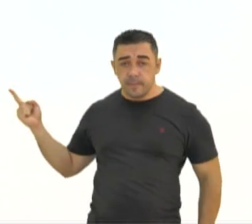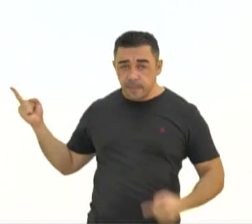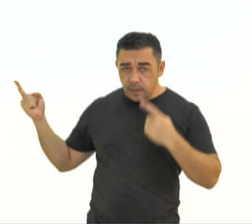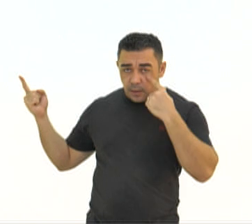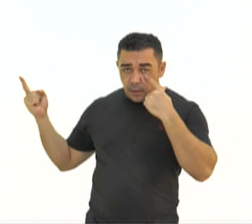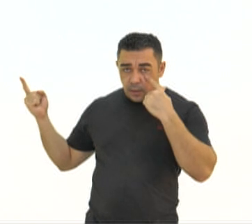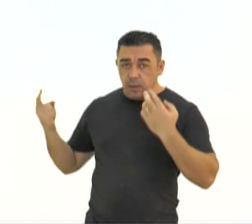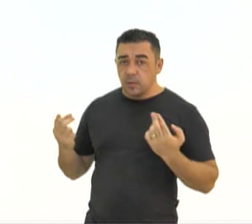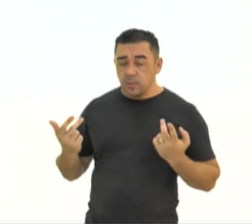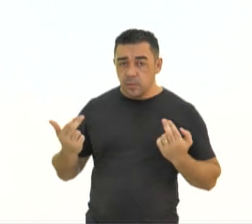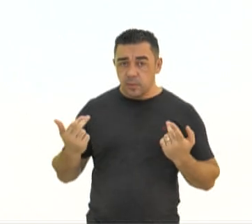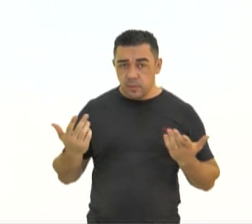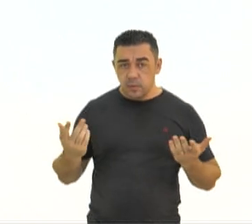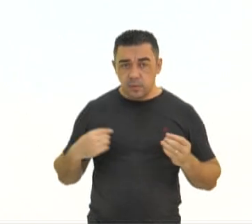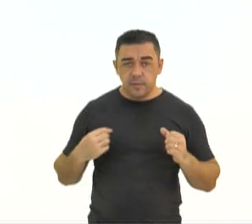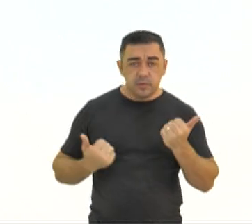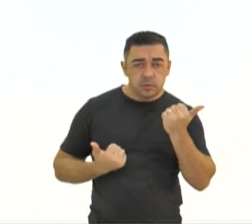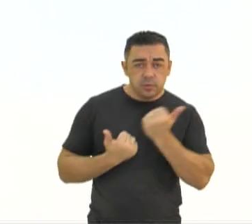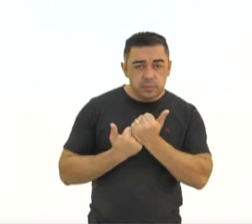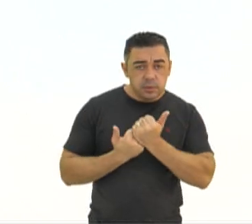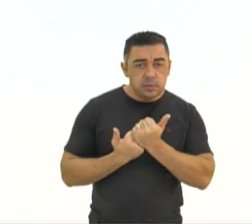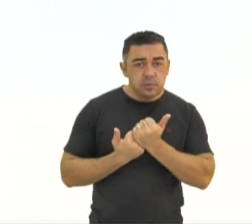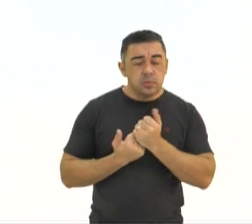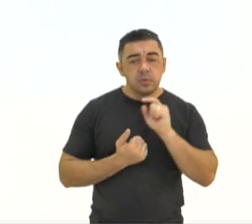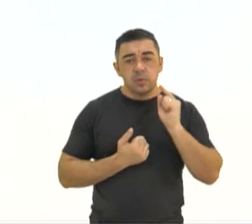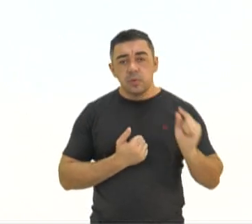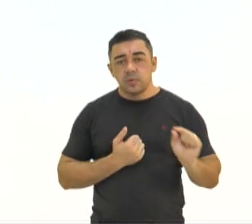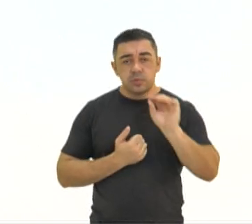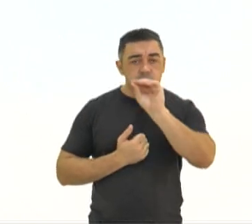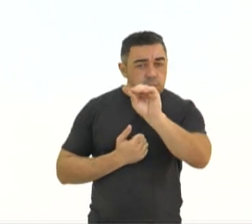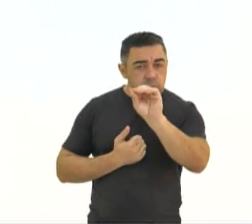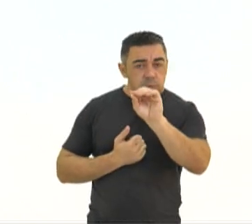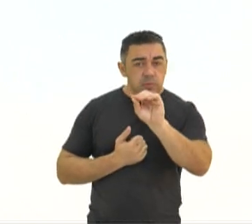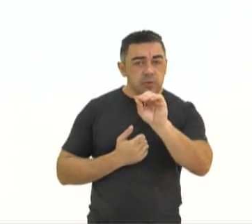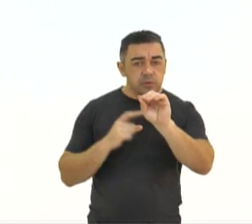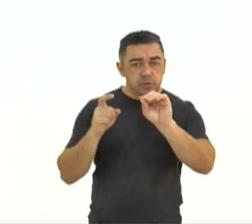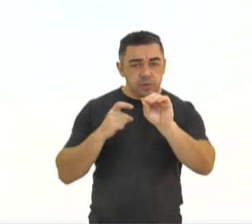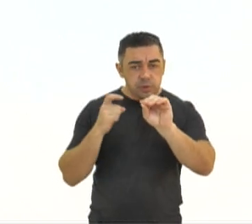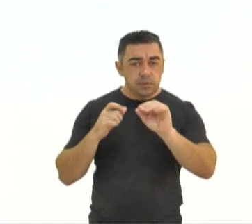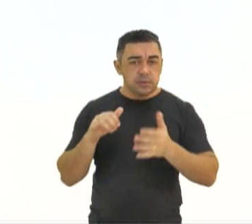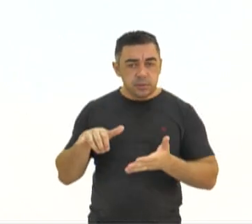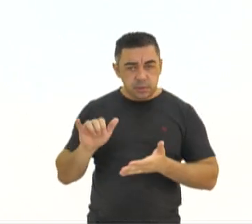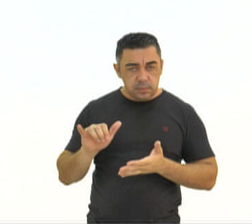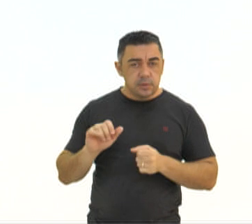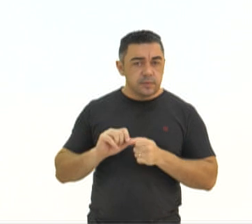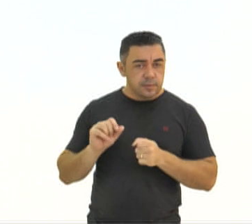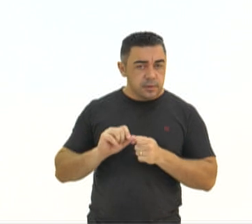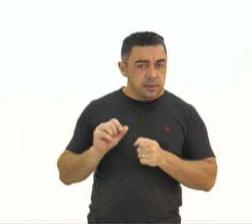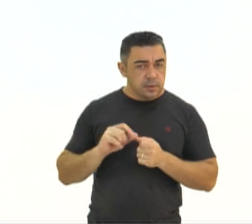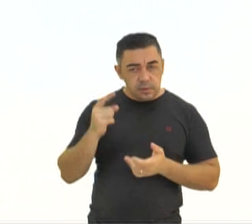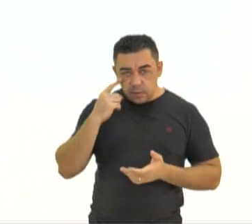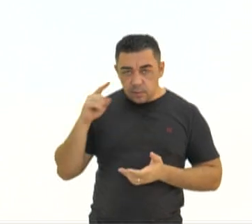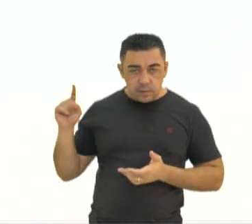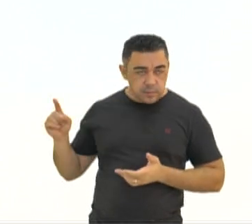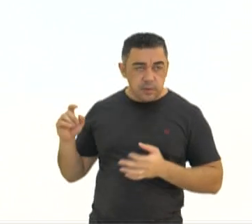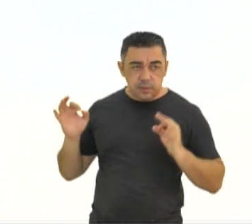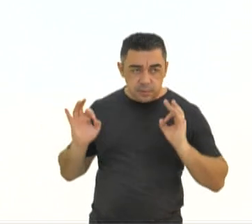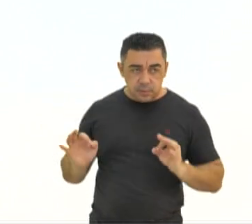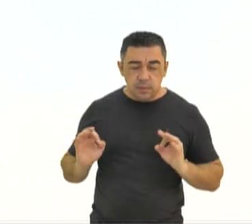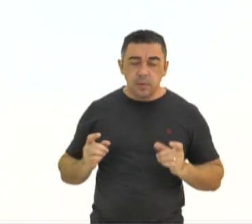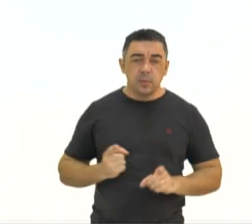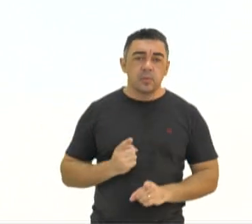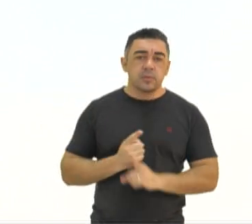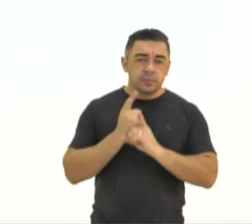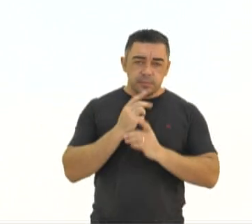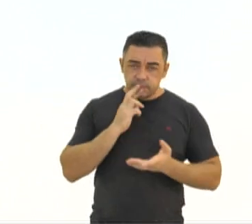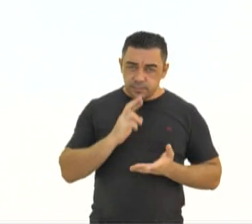igualdade ficar igual a 14? Então você vai substituir nessa equação o valor de x e y de cada par ordenado e vai tentar